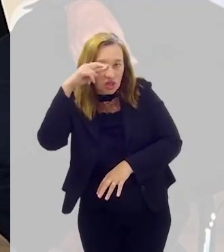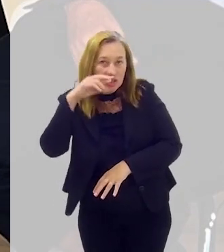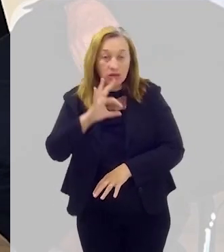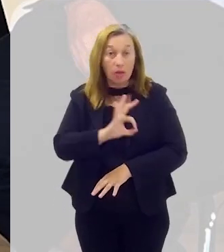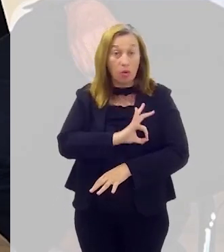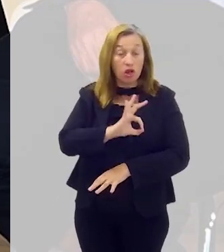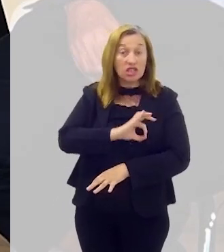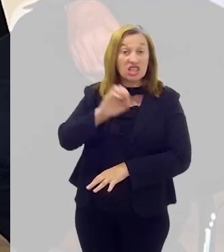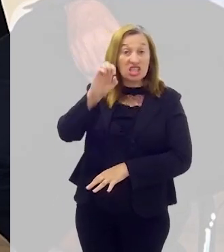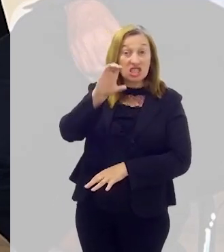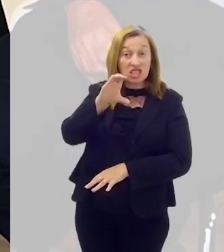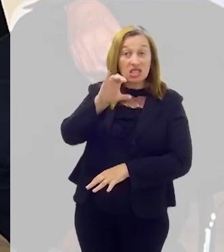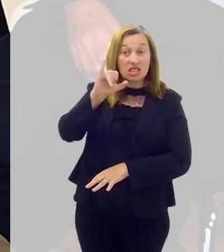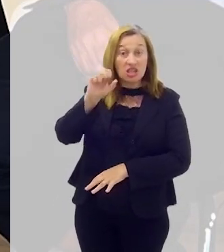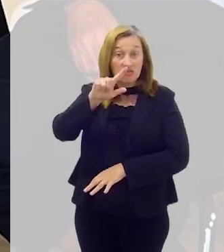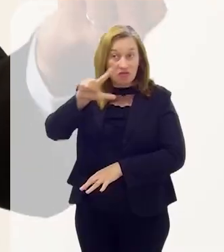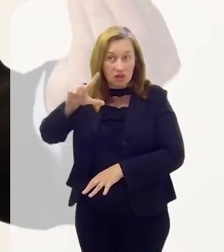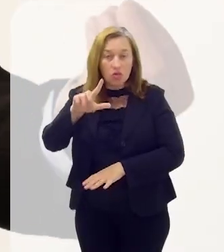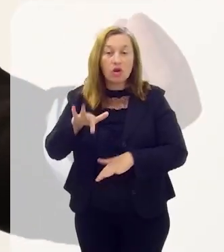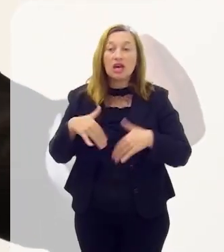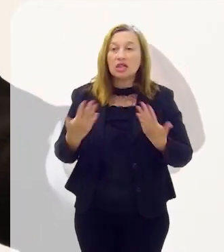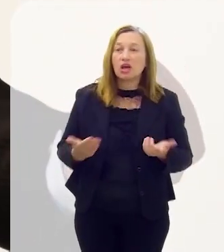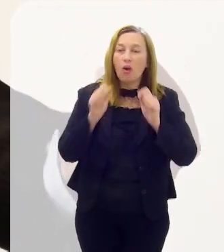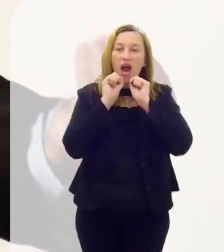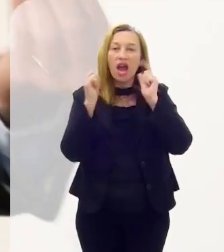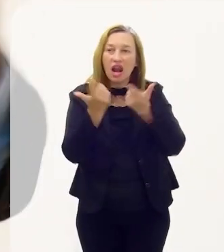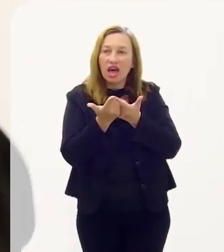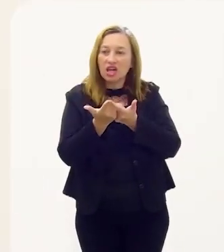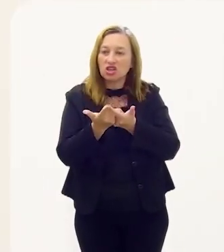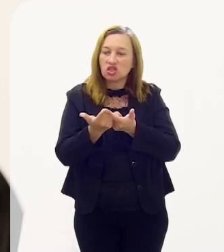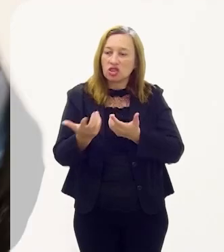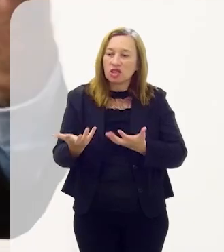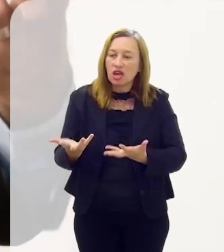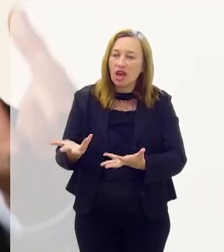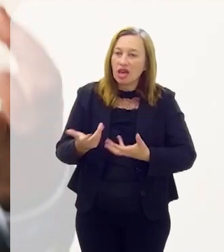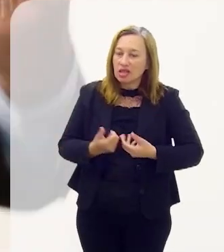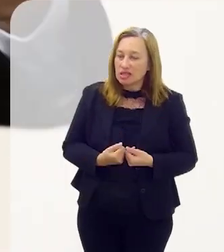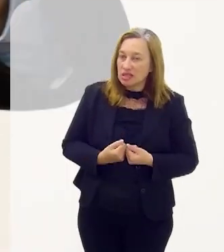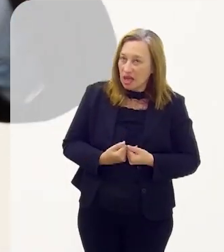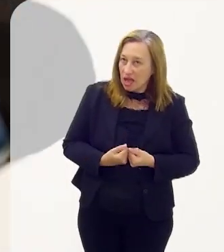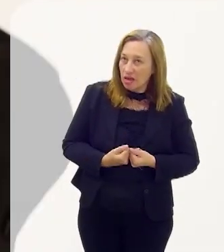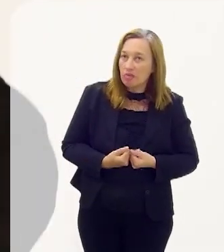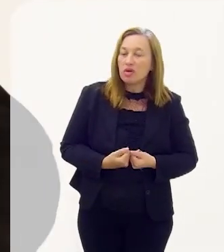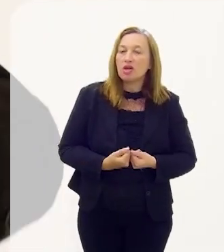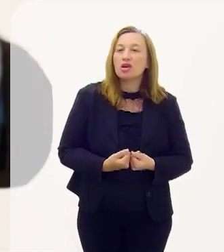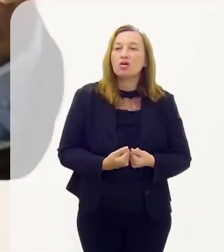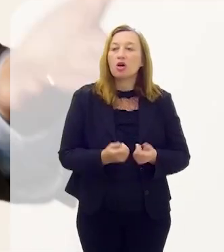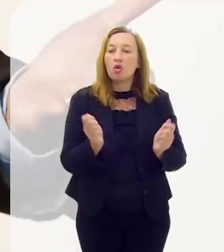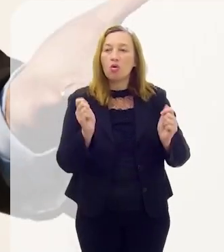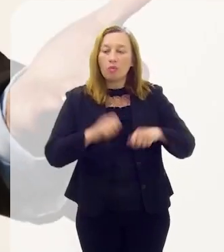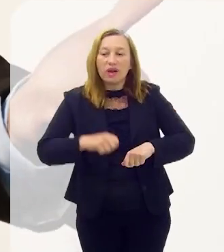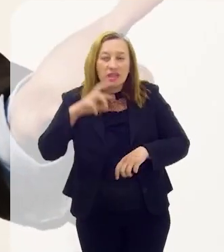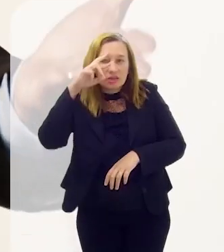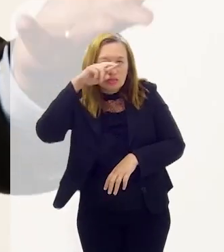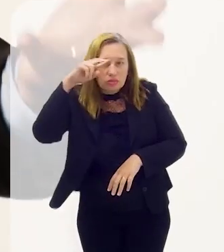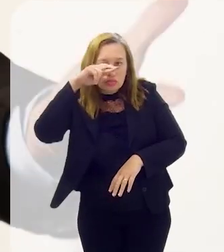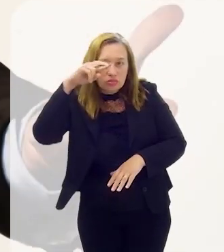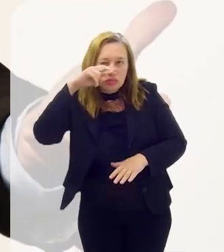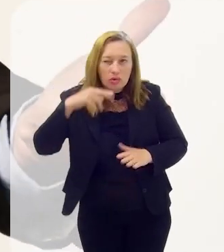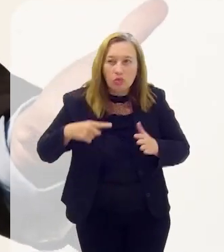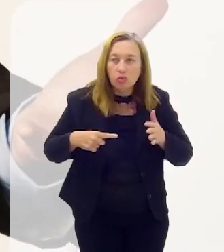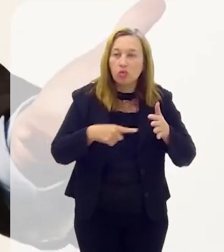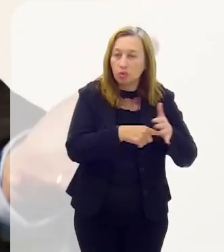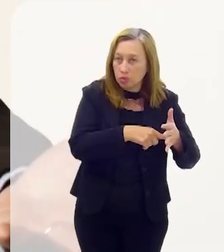investigações da nossa Polícia Civil. Então, a Alerj recebe aí uma competência investigativa que tem utilizado